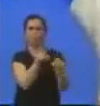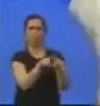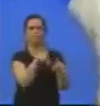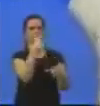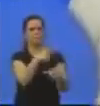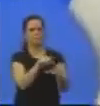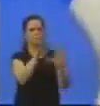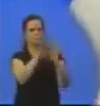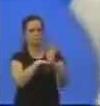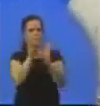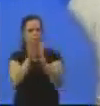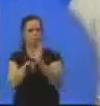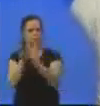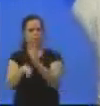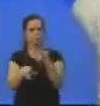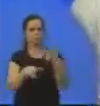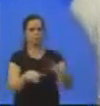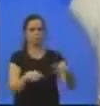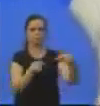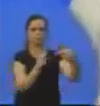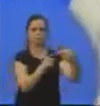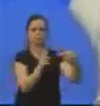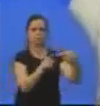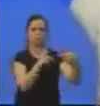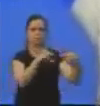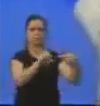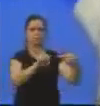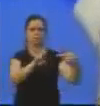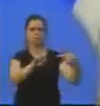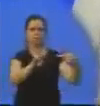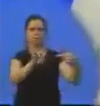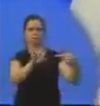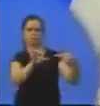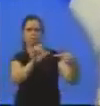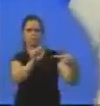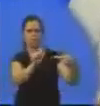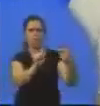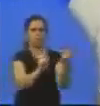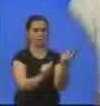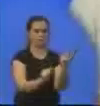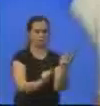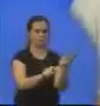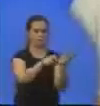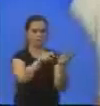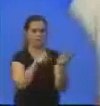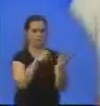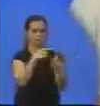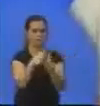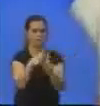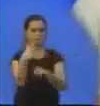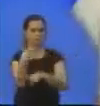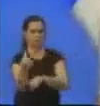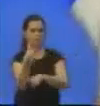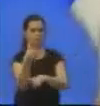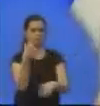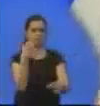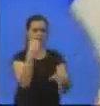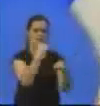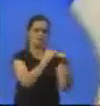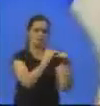de novo. Quando você fez a segunda derivada, chegou em 12x mais 6. Daí, igualou a zero, achou a